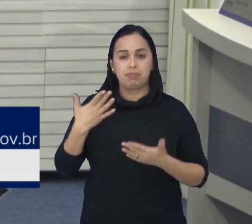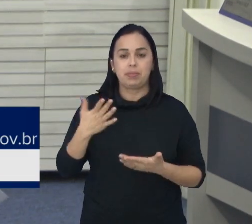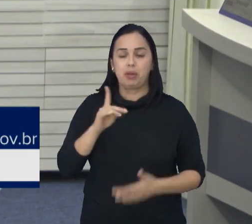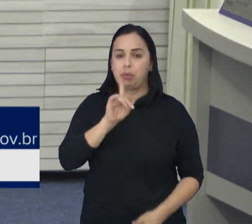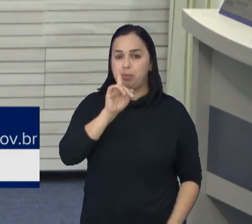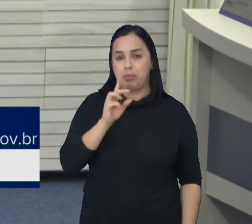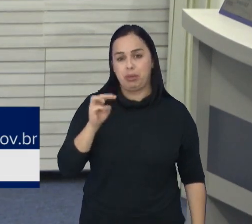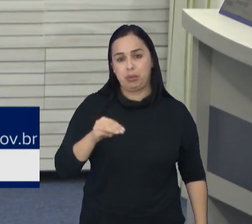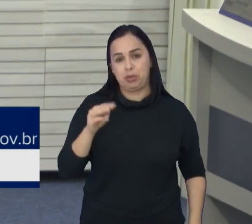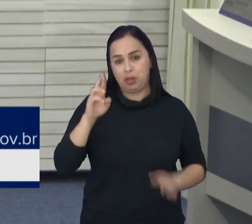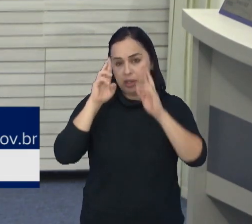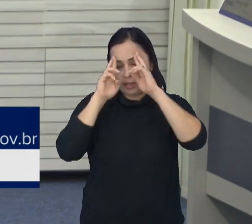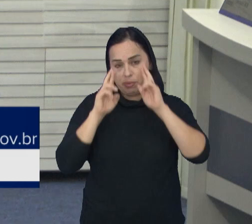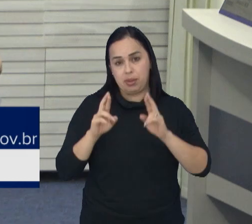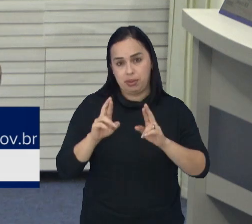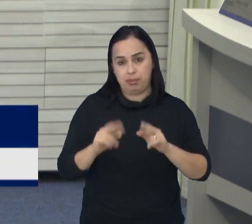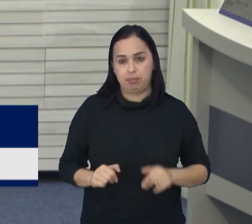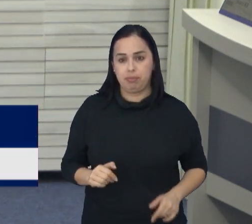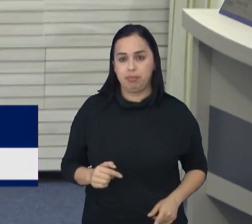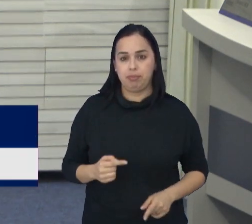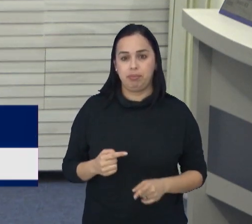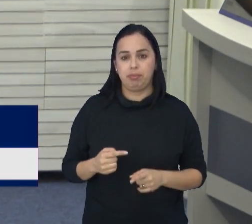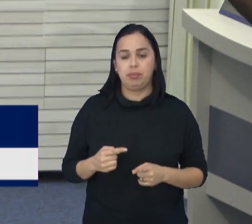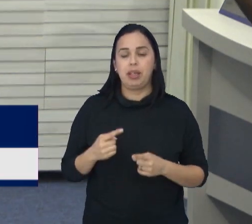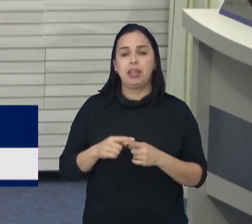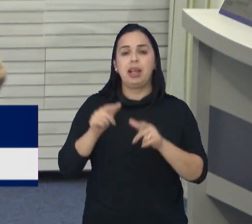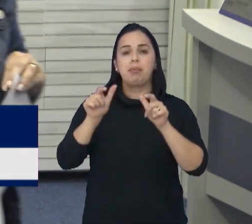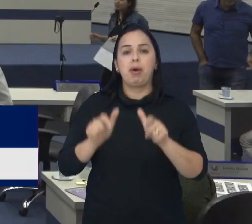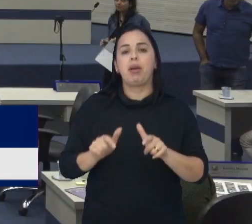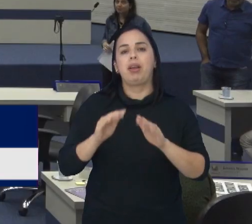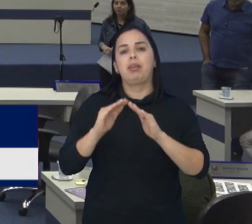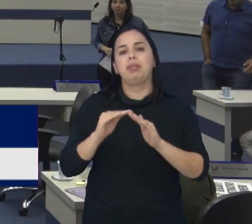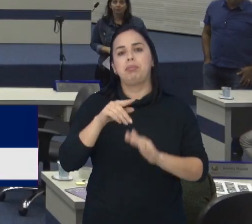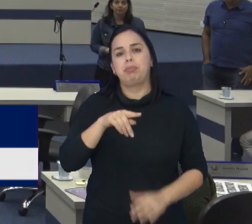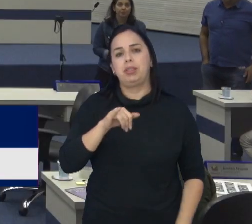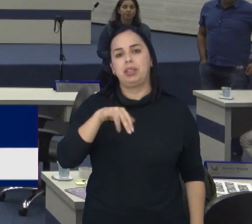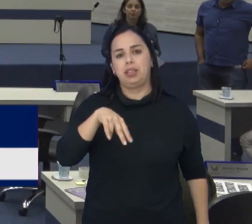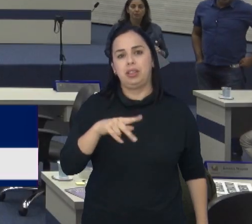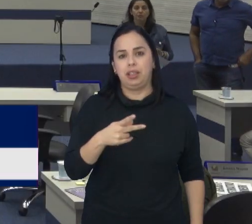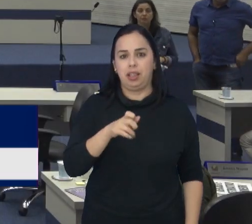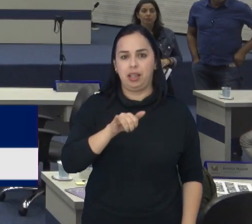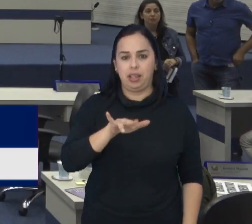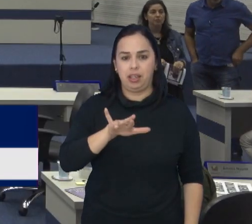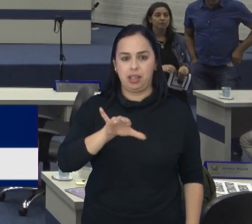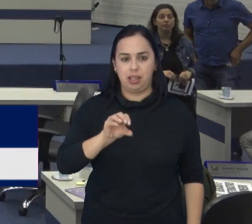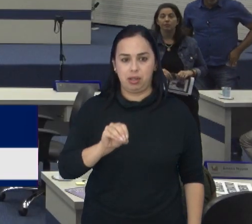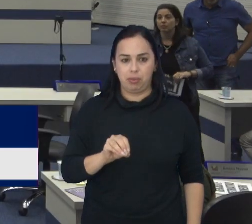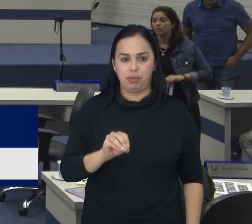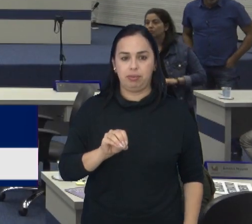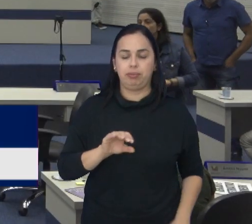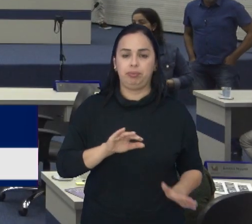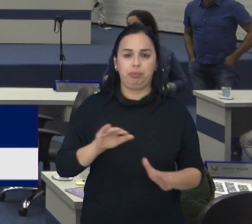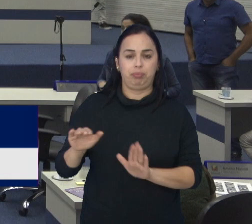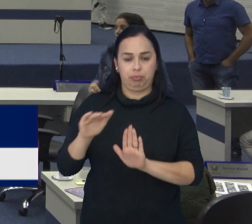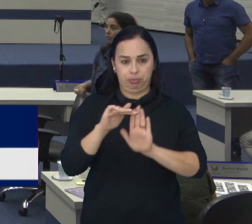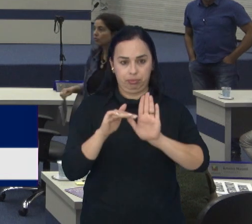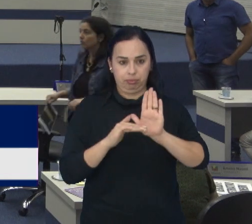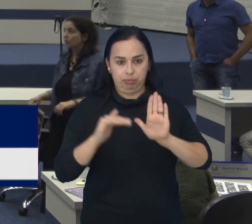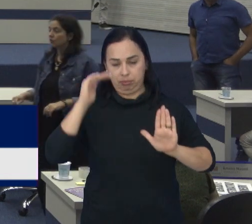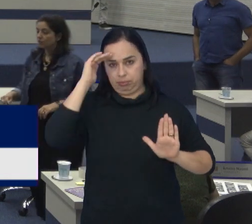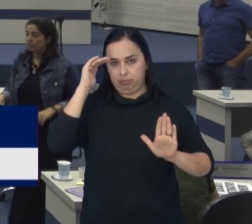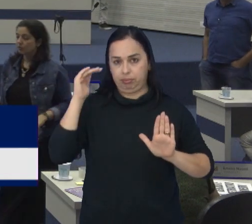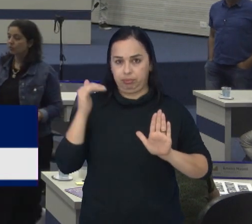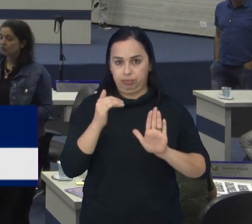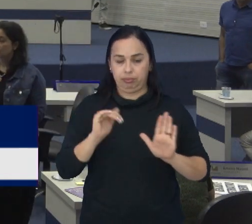minuto de silêncio. Do Pinheirinho dos Palmares. De ordem. Com a palavra o vereador Milton